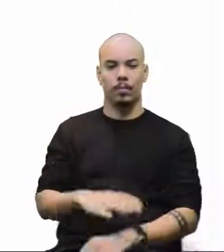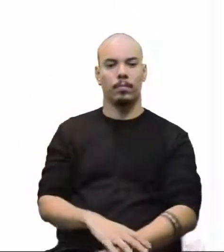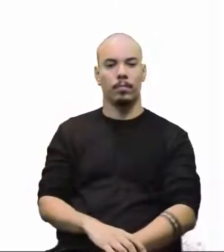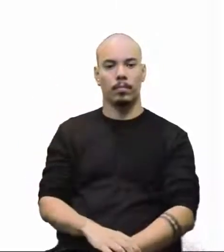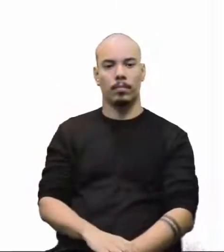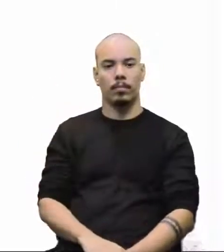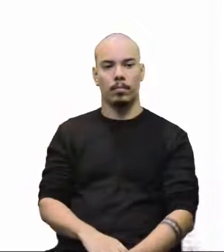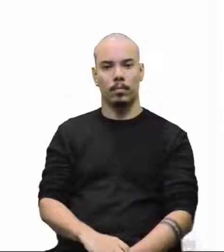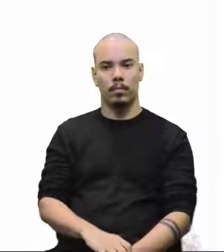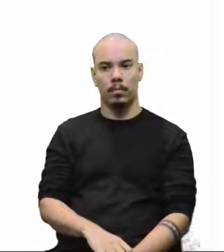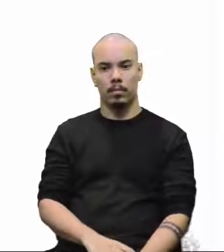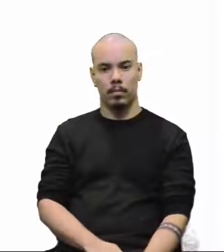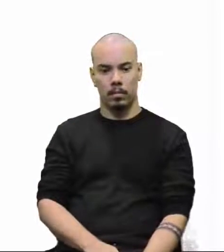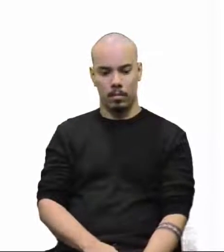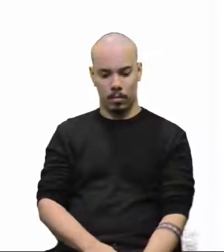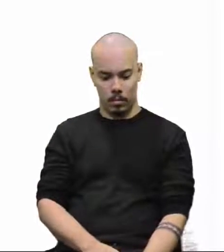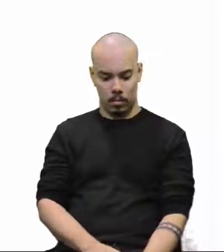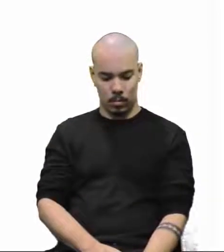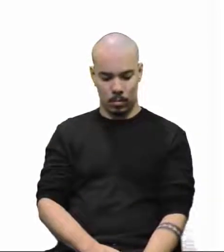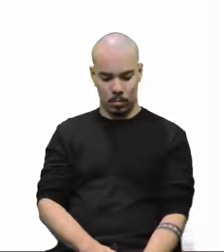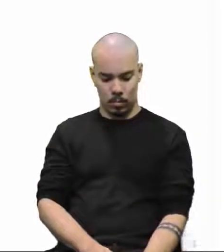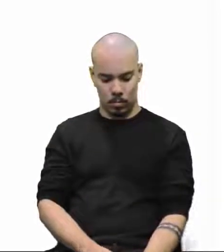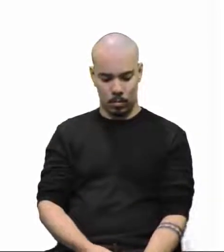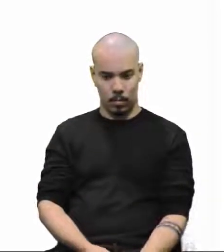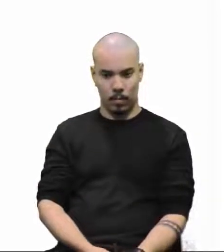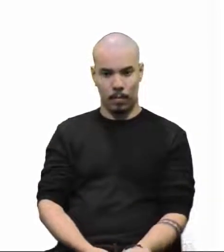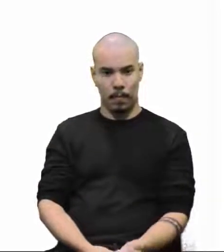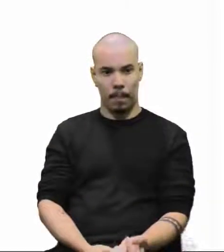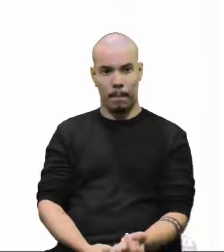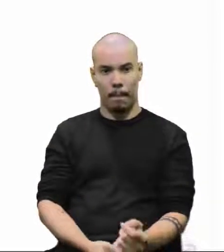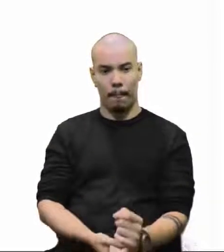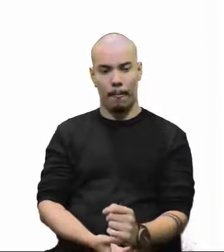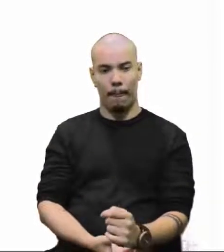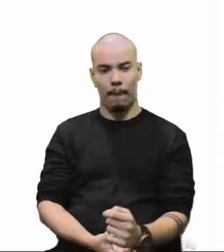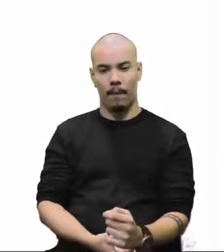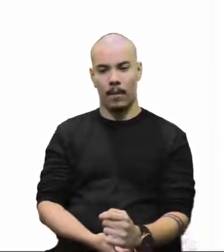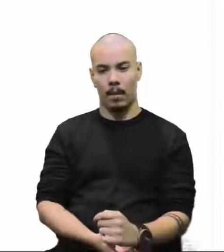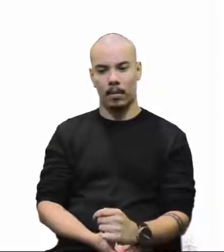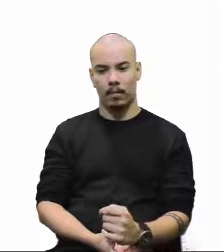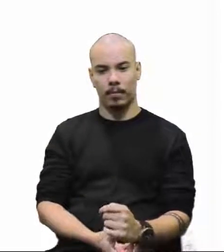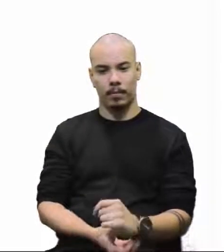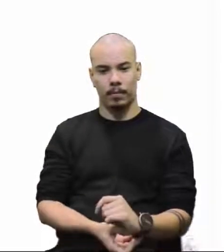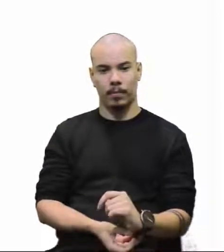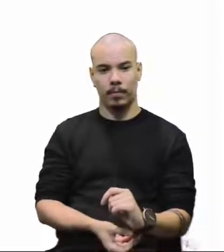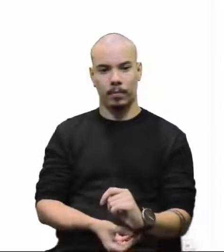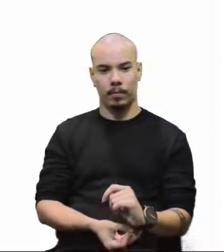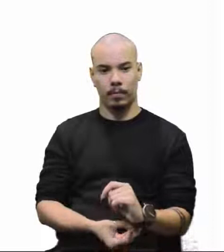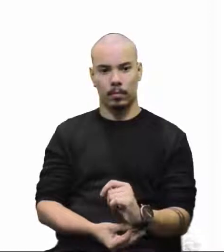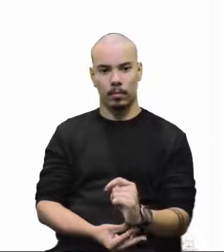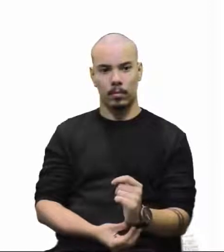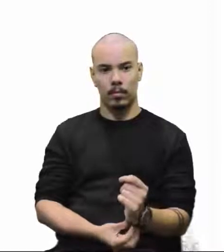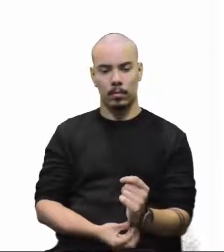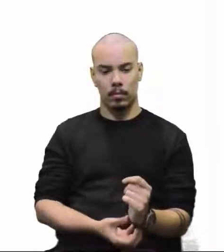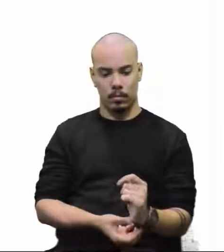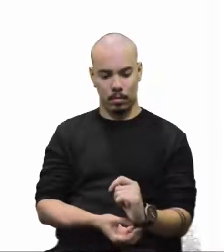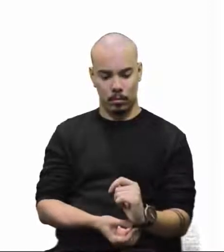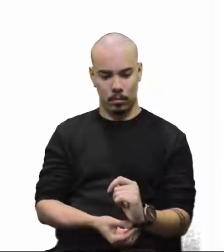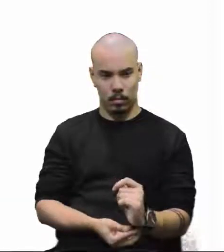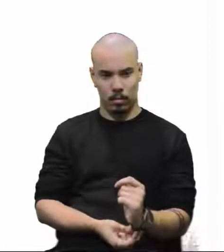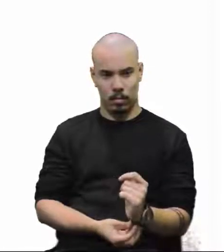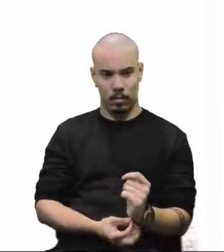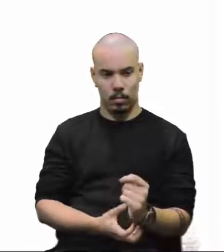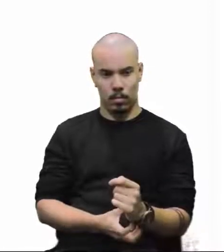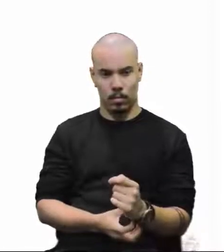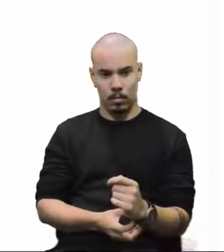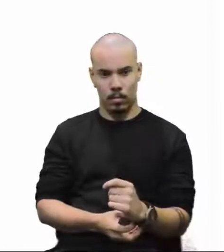Isso. Tudo que nós falamos aqui, é bom estar na aula aí, que se você vai assistir de novo em casa, você lê com atenção. Por